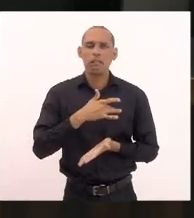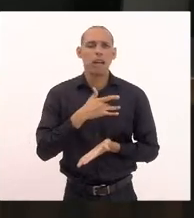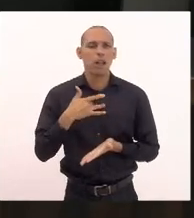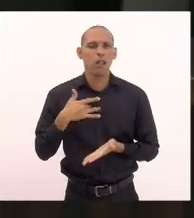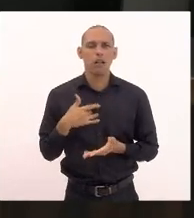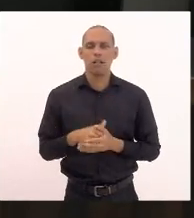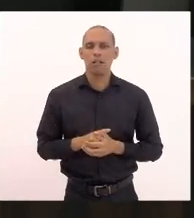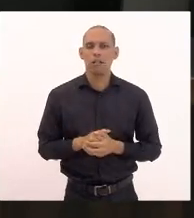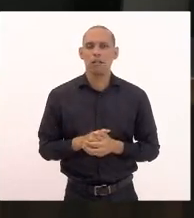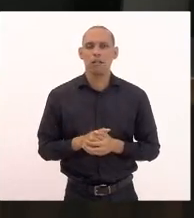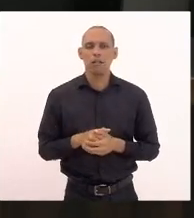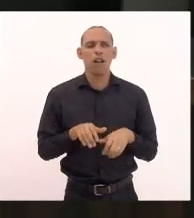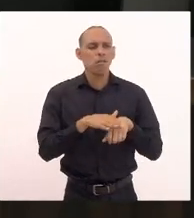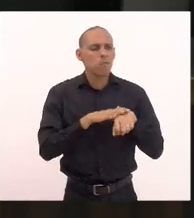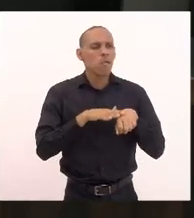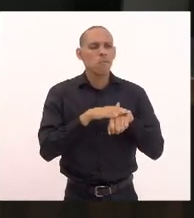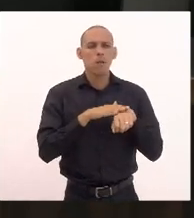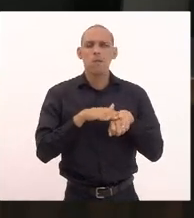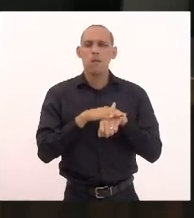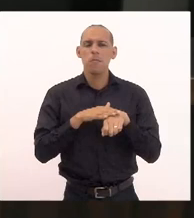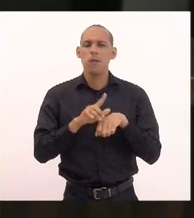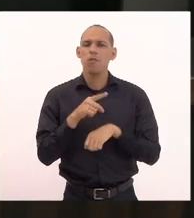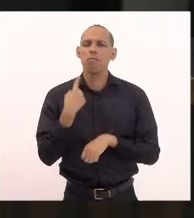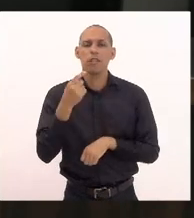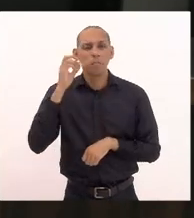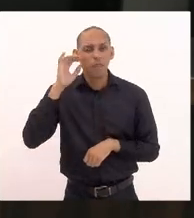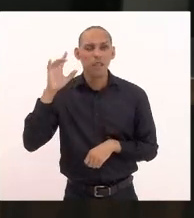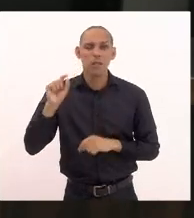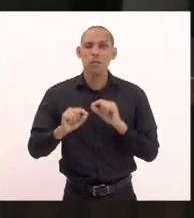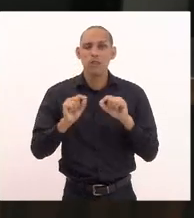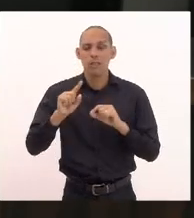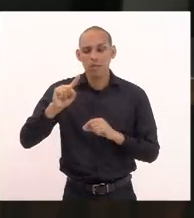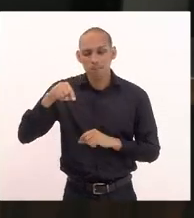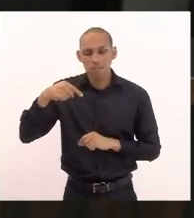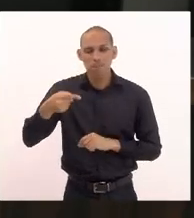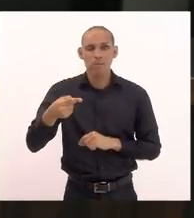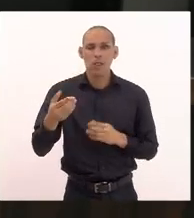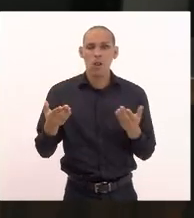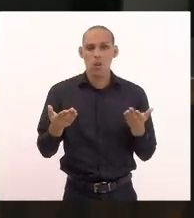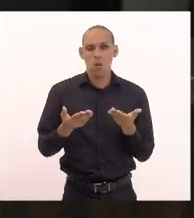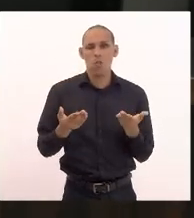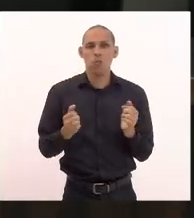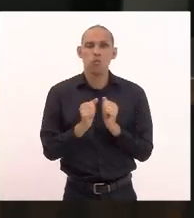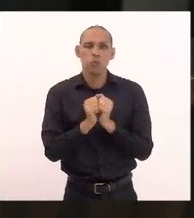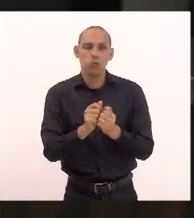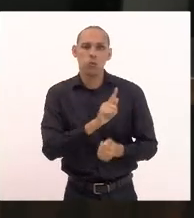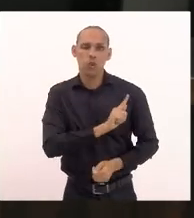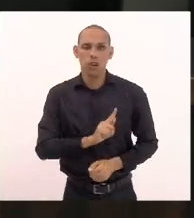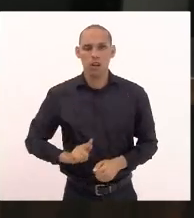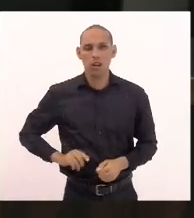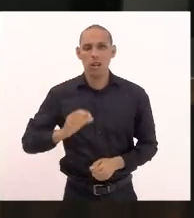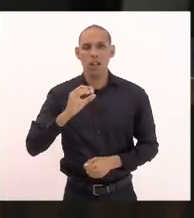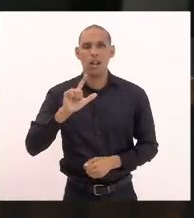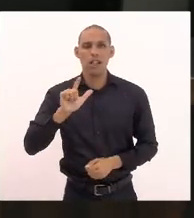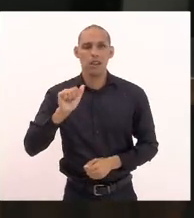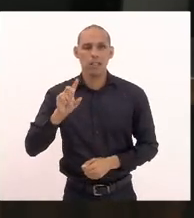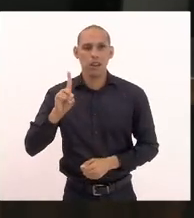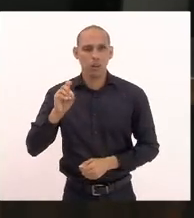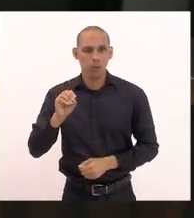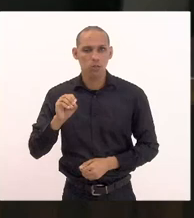saúde, e começamos a conversar do que a gente imaginou para o dia seguinte, juntamente com o governador Cláudio Castro, secretário